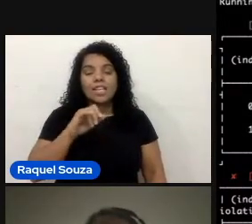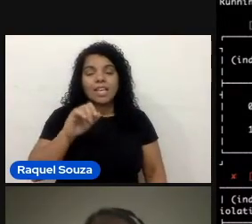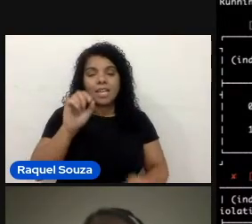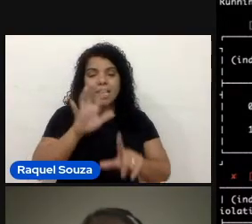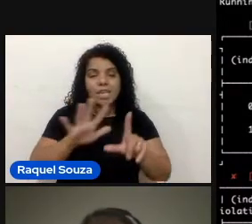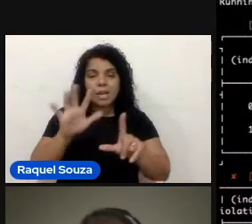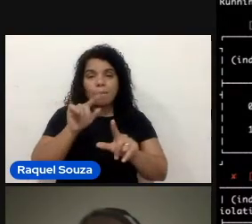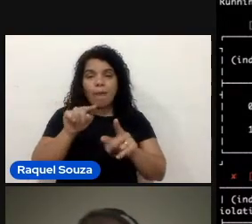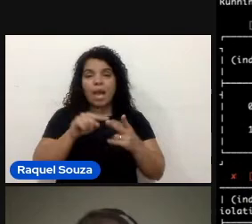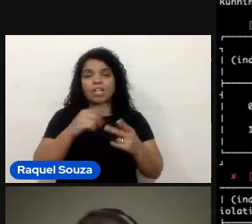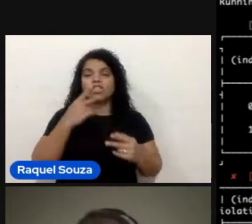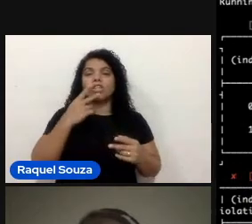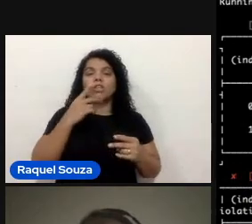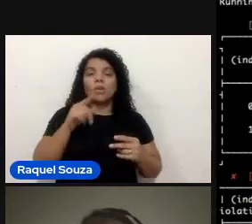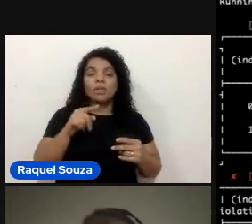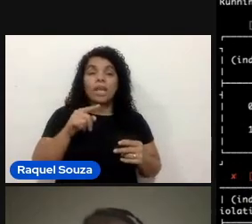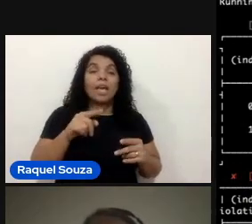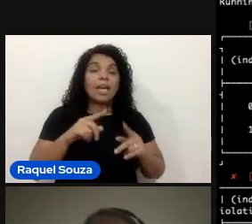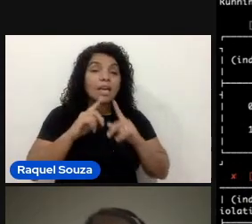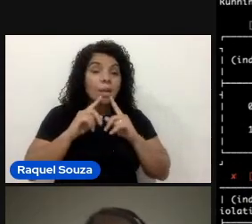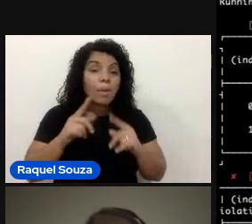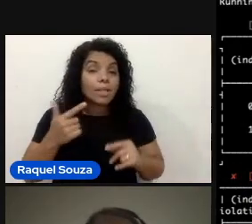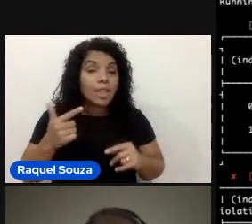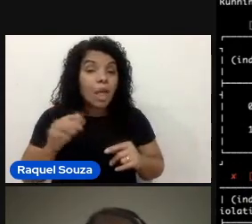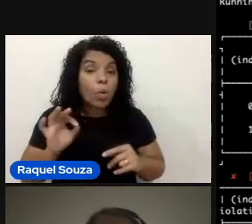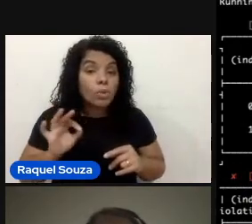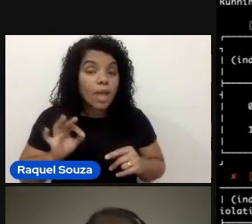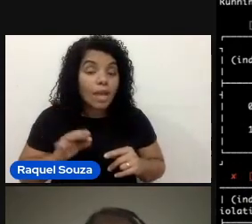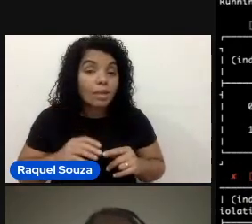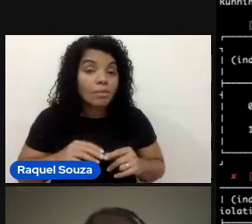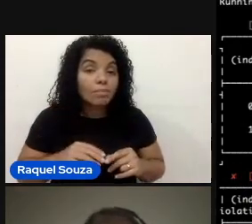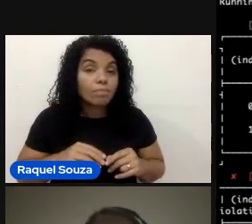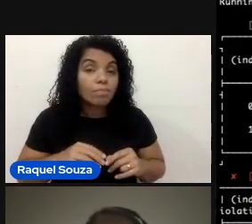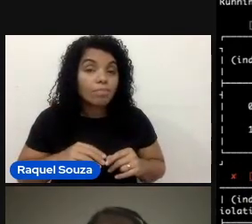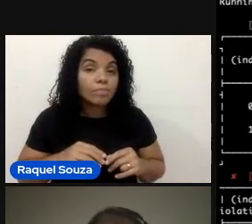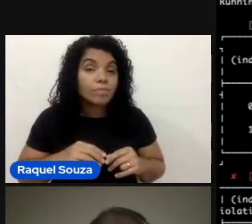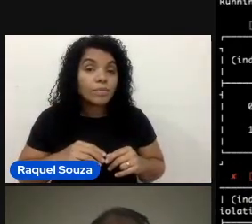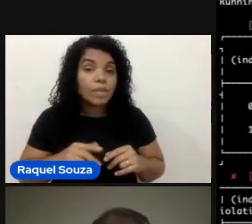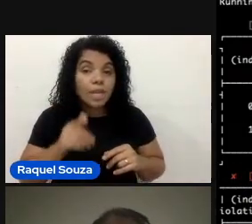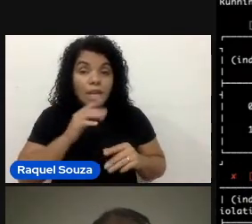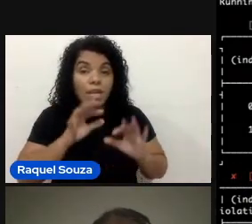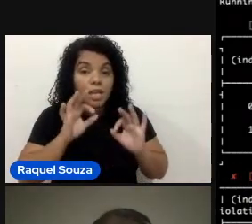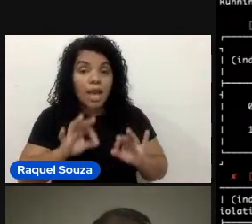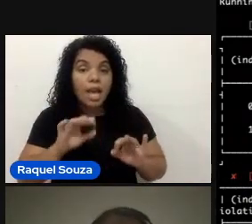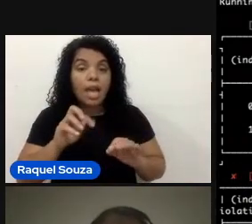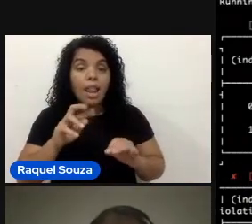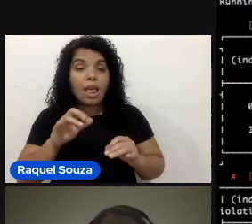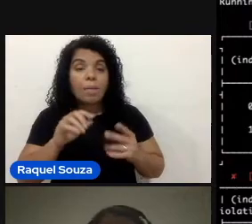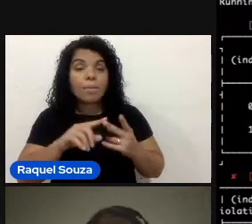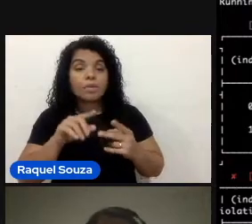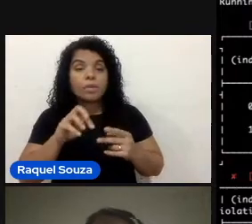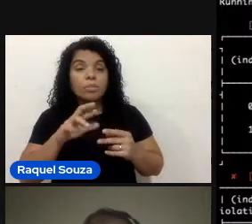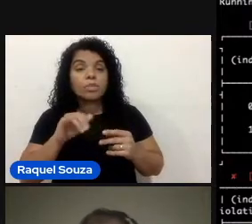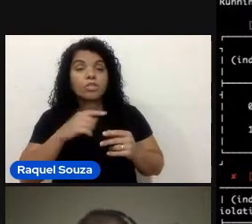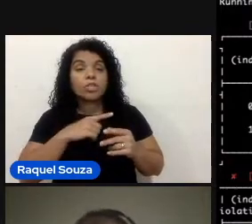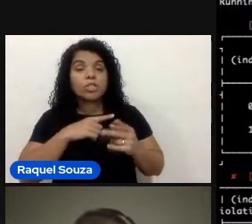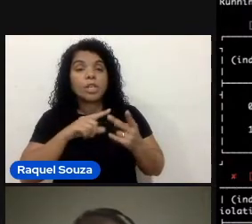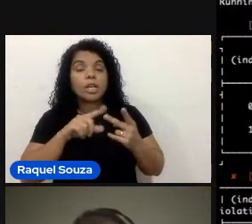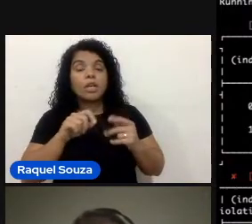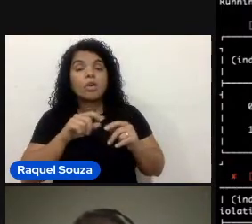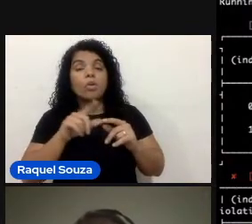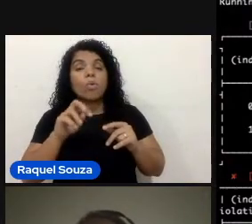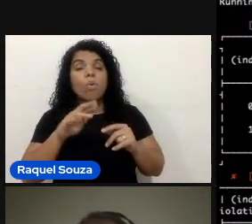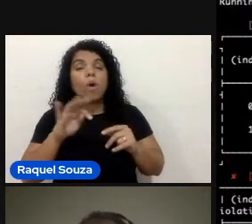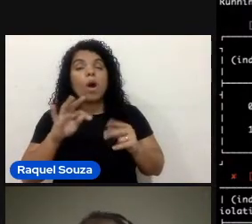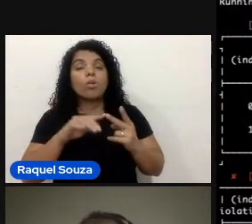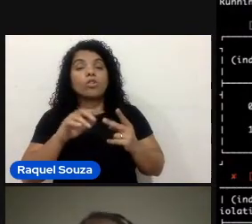então está reclamando. Não tem, garanta que elementos image tenham um alt text ou uma